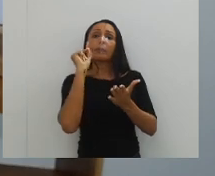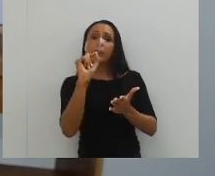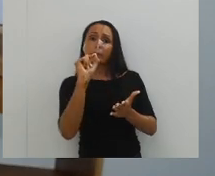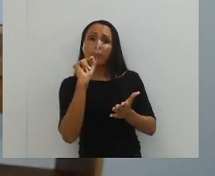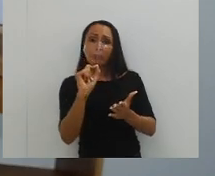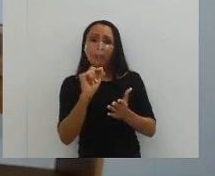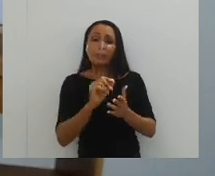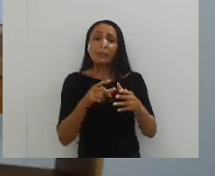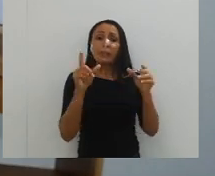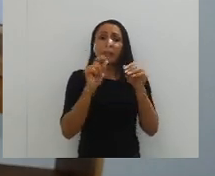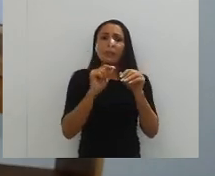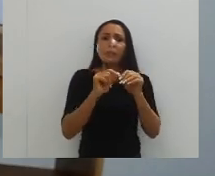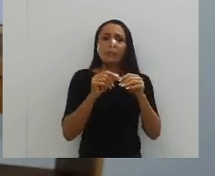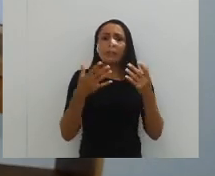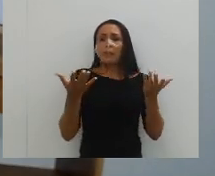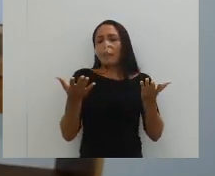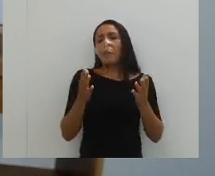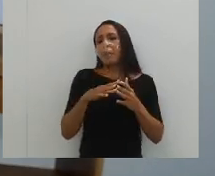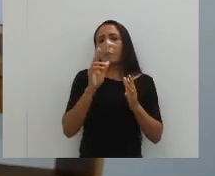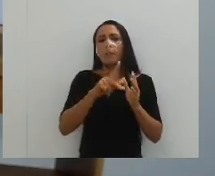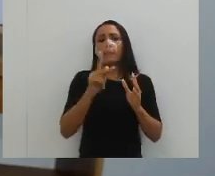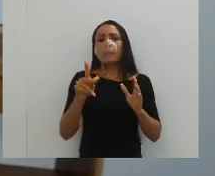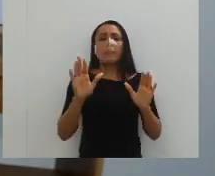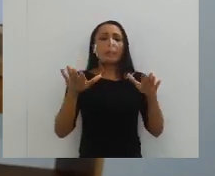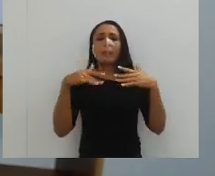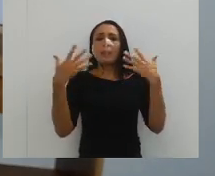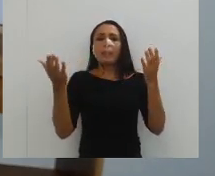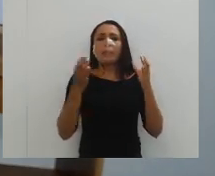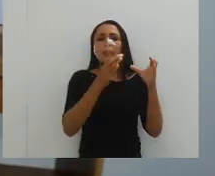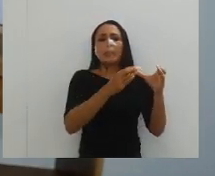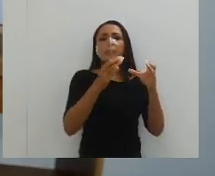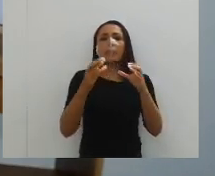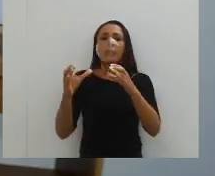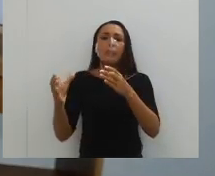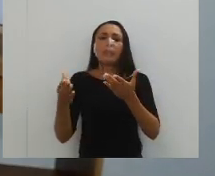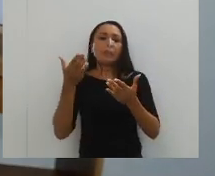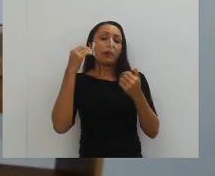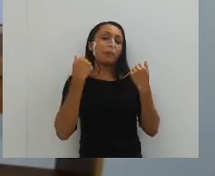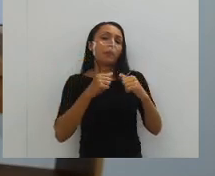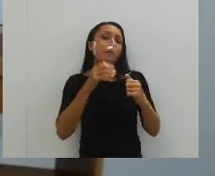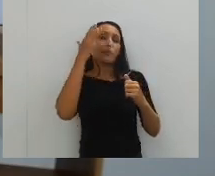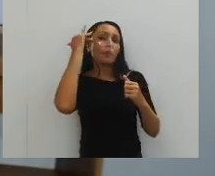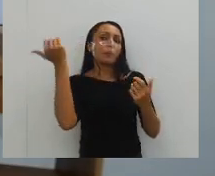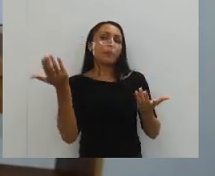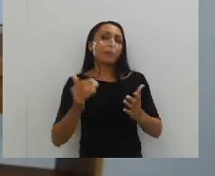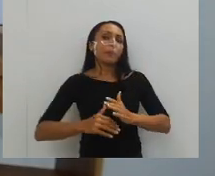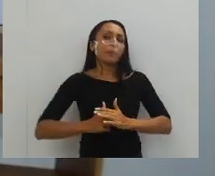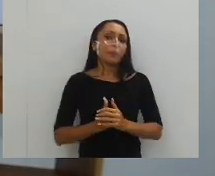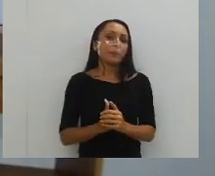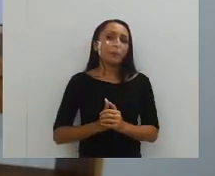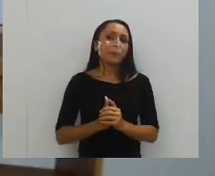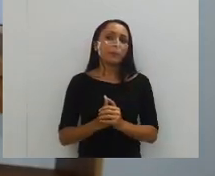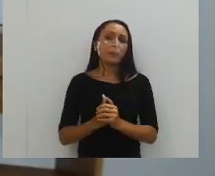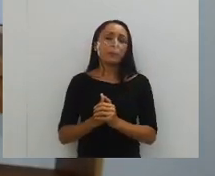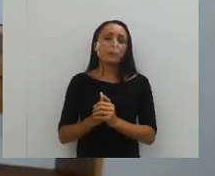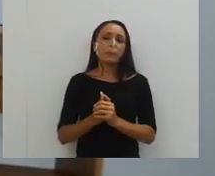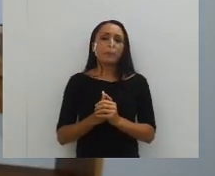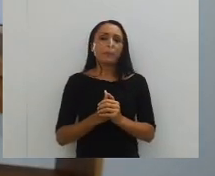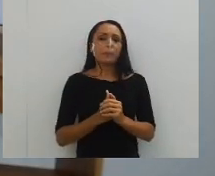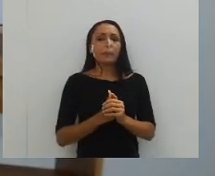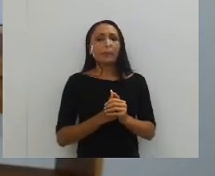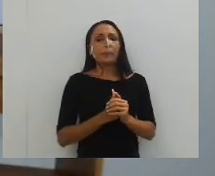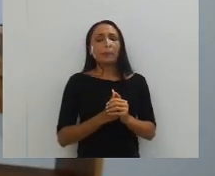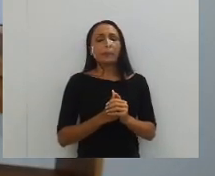Quando ela faz isso aqui, você vai dizer, tá, Andrei? E quais são as categorias que a gente vai ter que dar conta? Olha para cá. Quando você trabalha com essas categorias, ó,